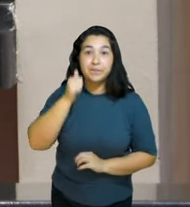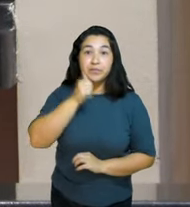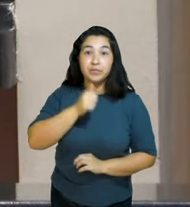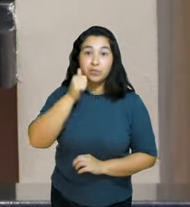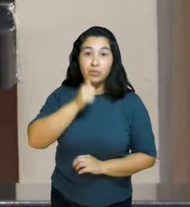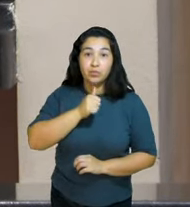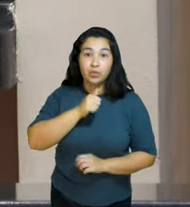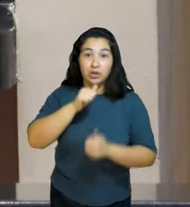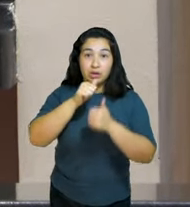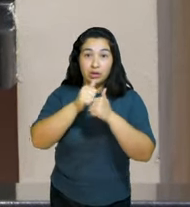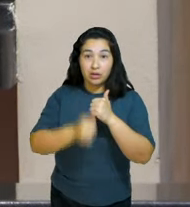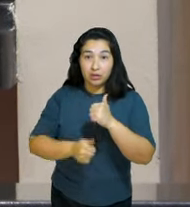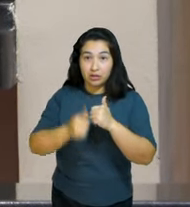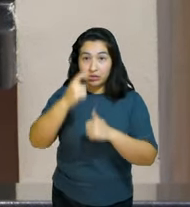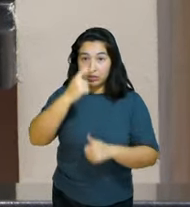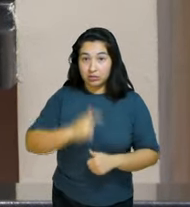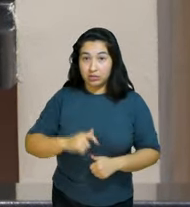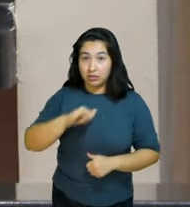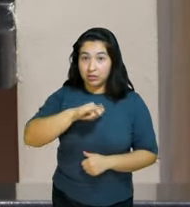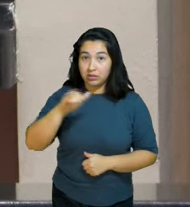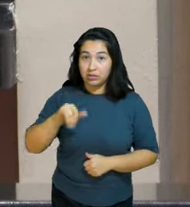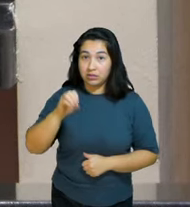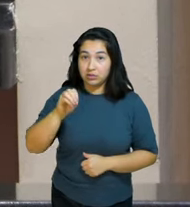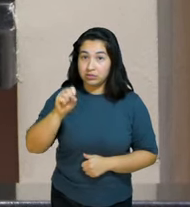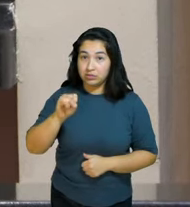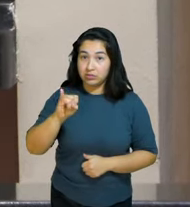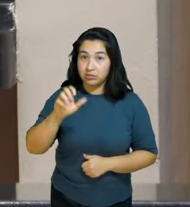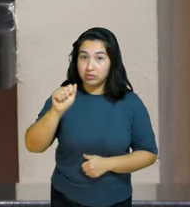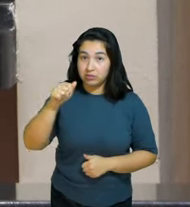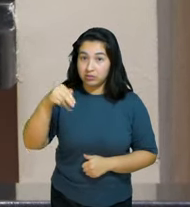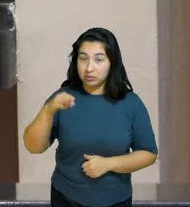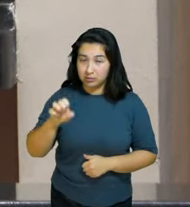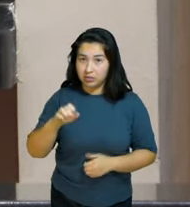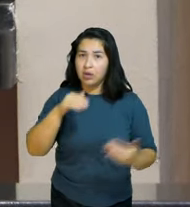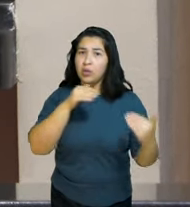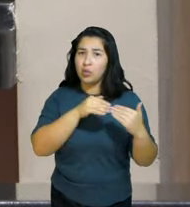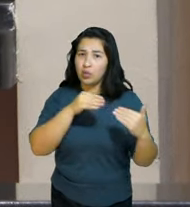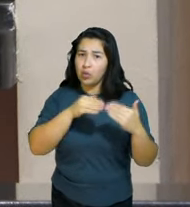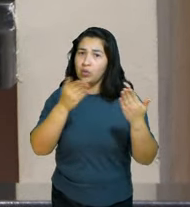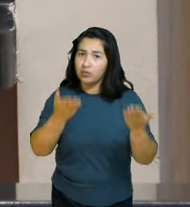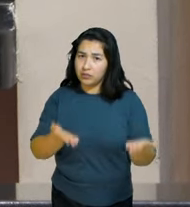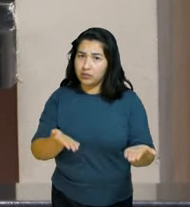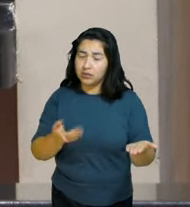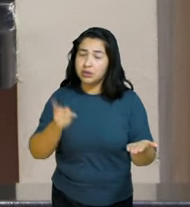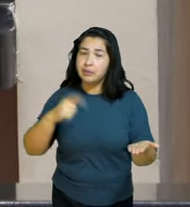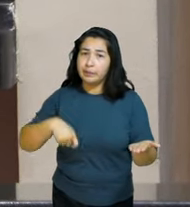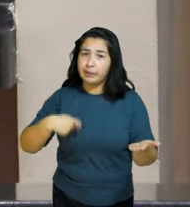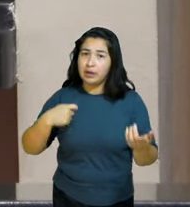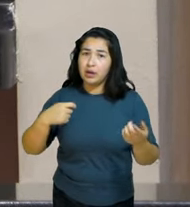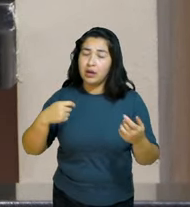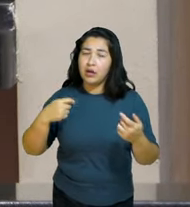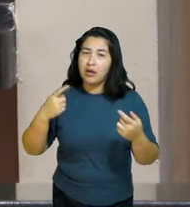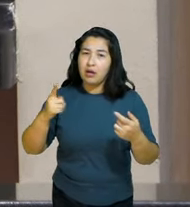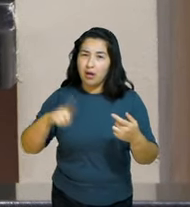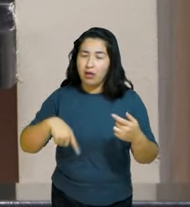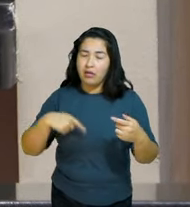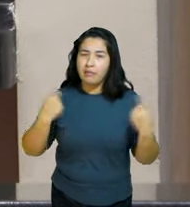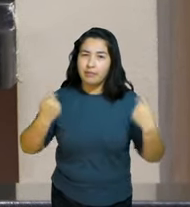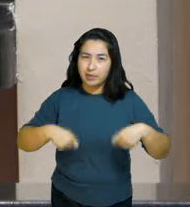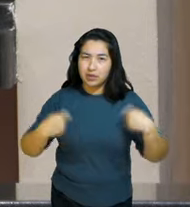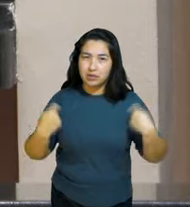dizer o seguinte, eu concordo plenamente com a senhora, o paradesporto ele precisa de mais competições, muito pouco,